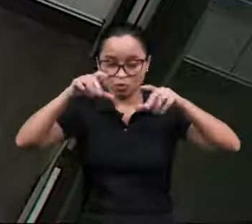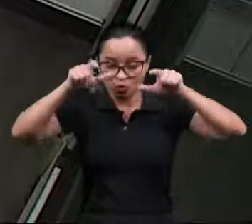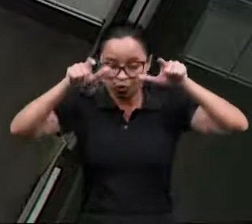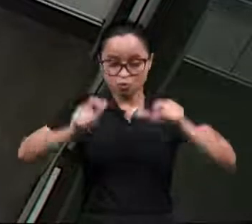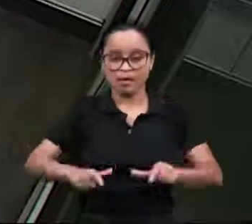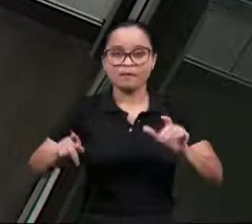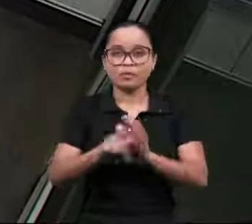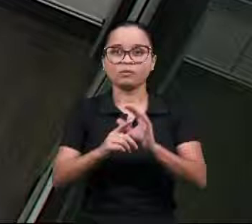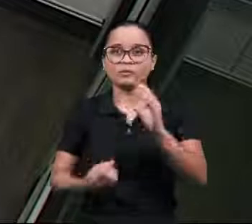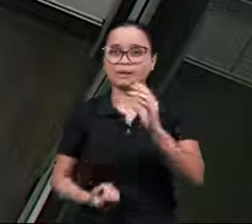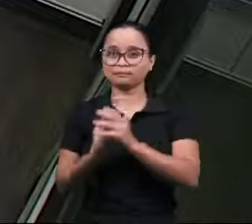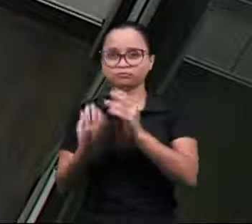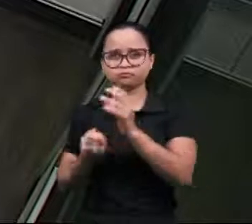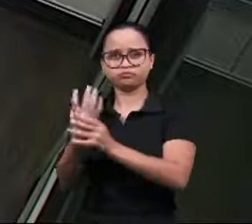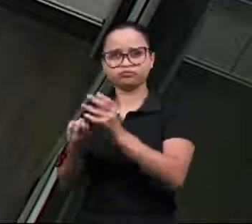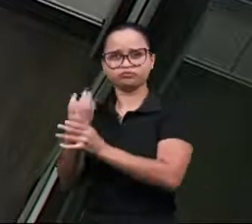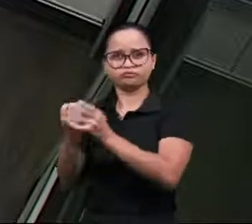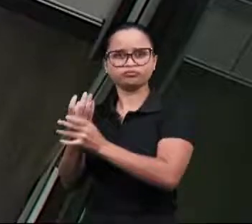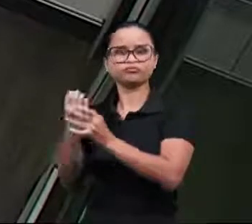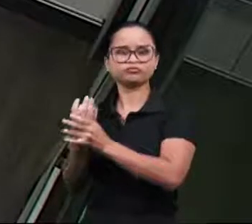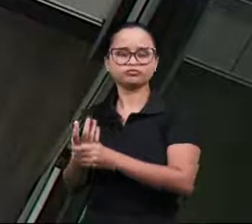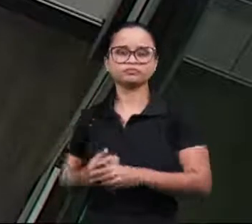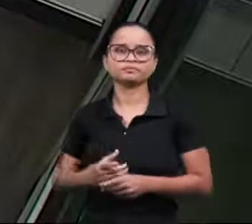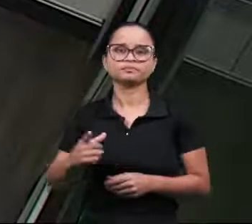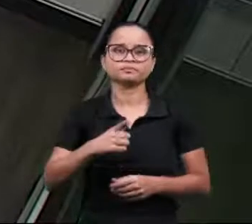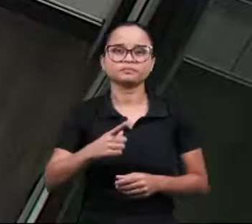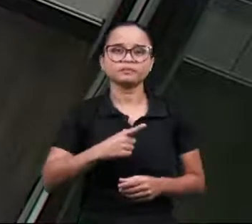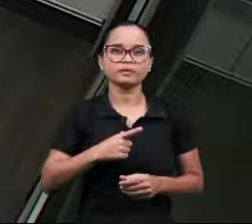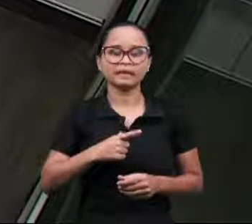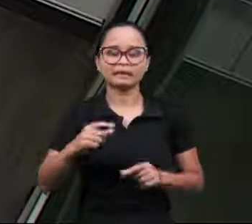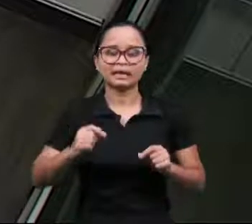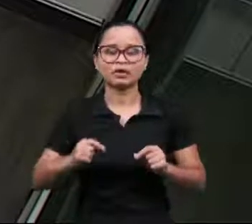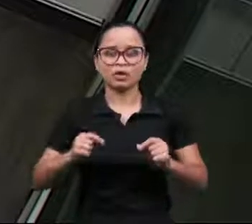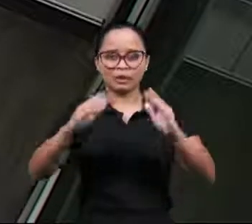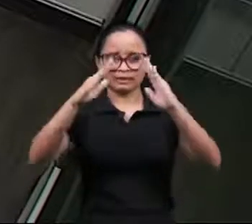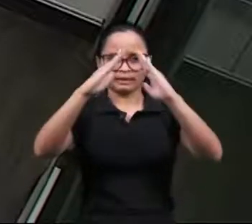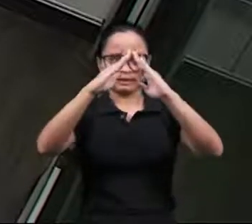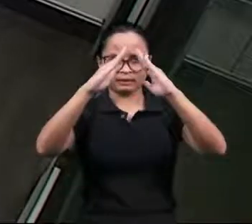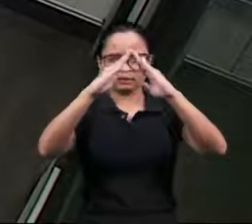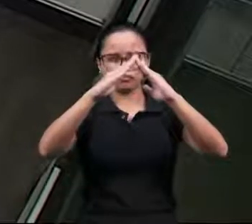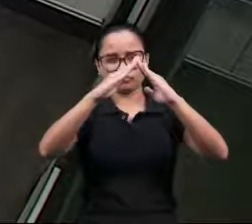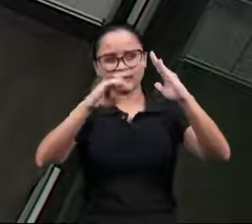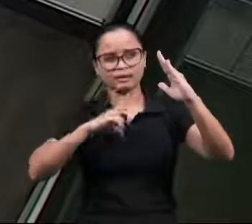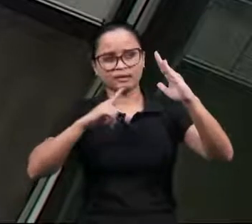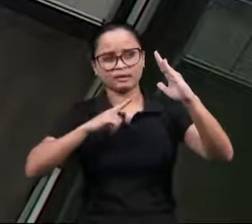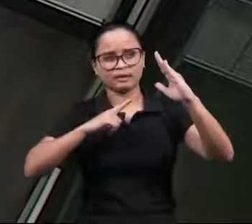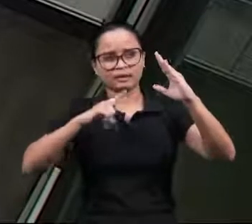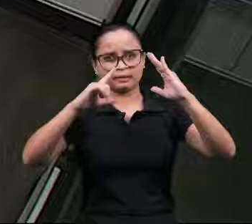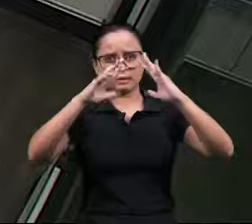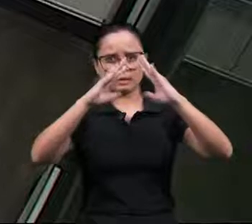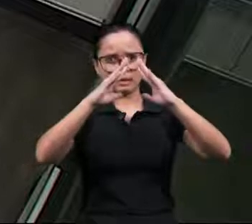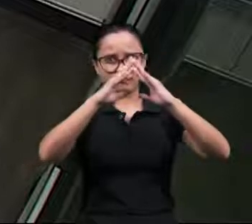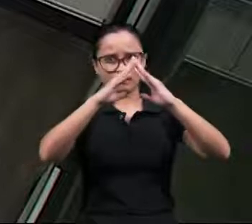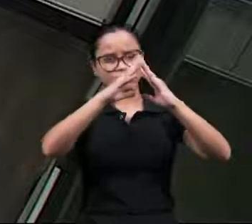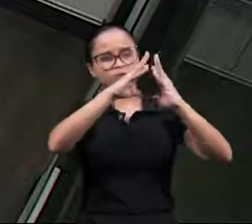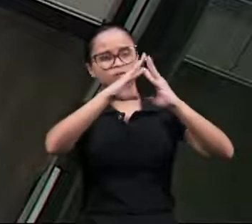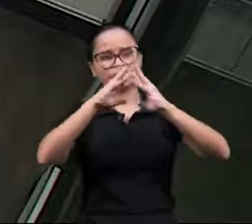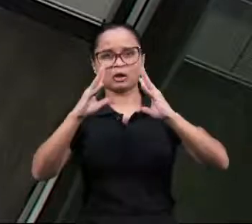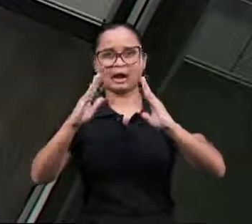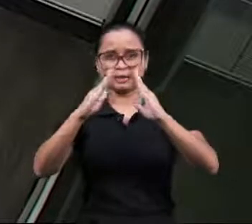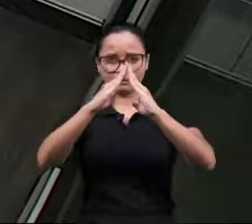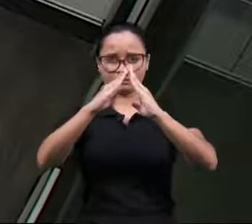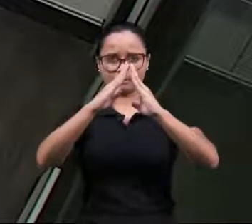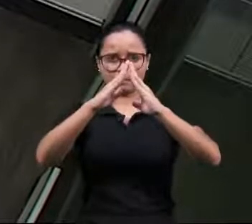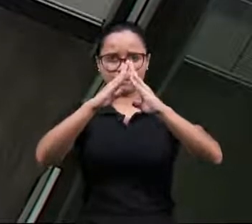fabricação, né? As tesouras da igreja feitas ali, mas a eletricidade na bancada levava 2